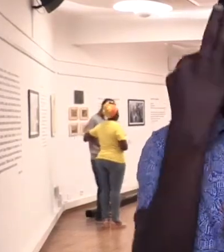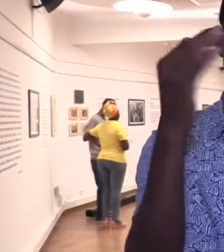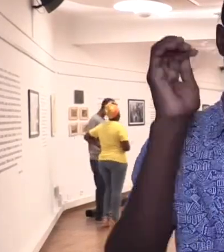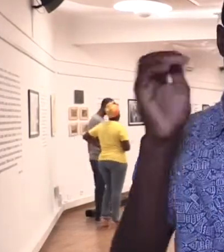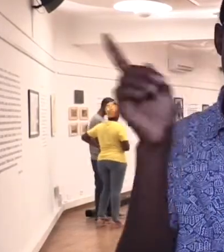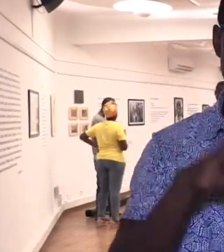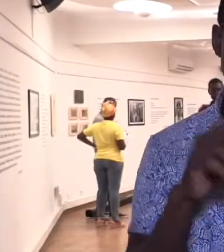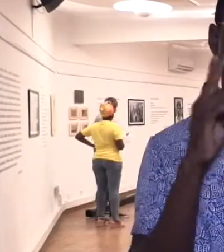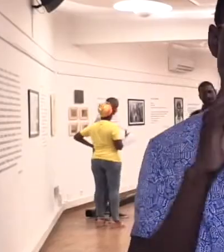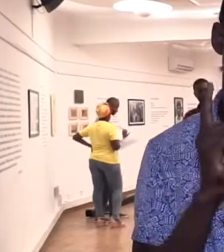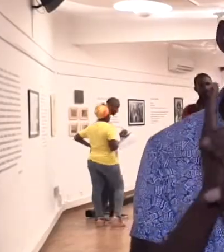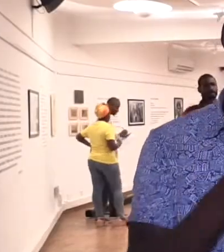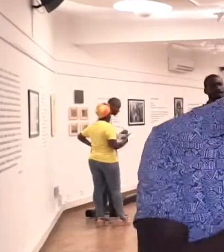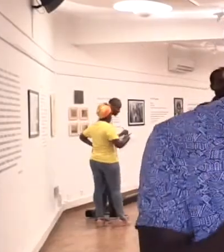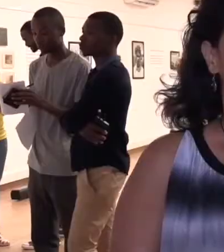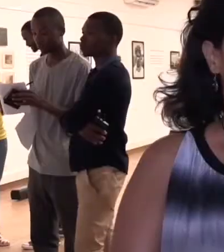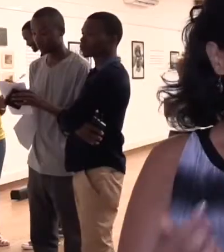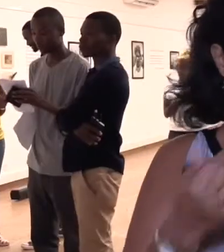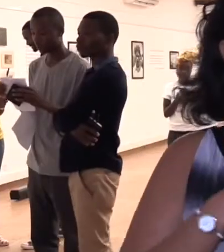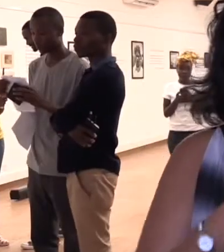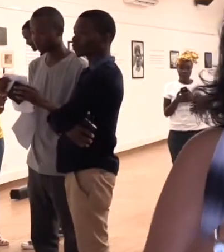no futuro convidemos mais surdos.